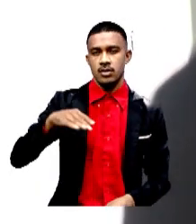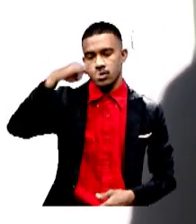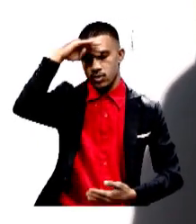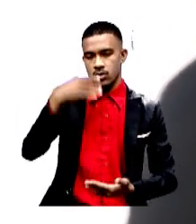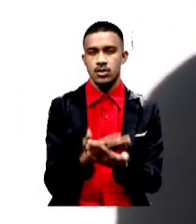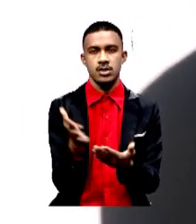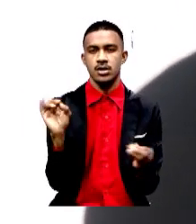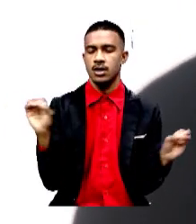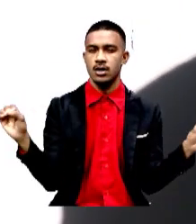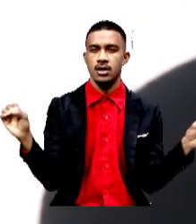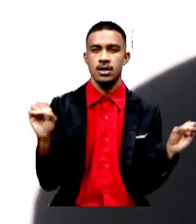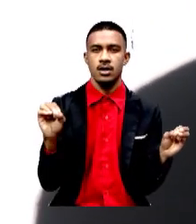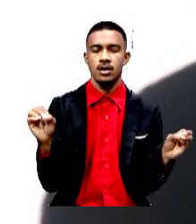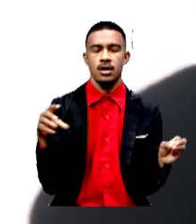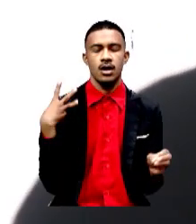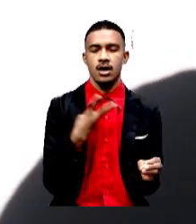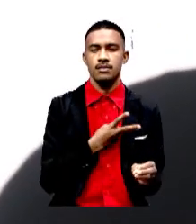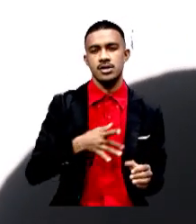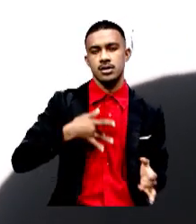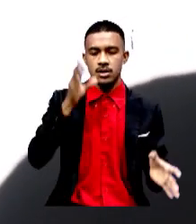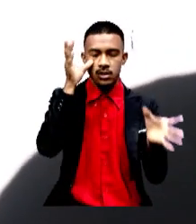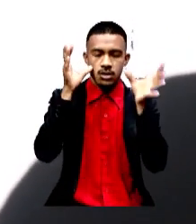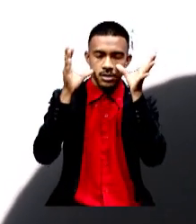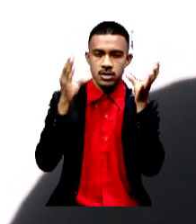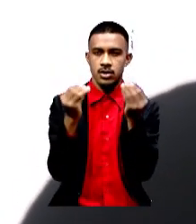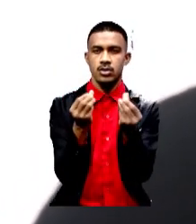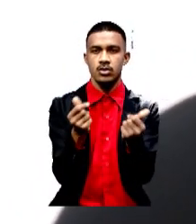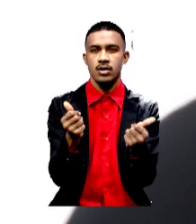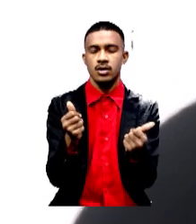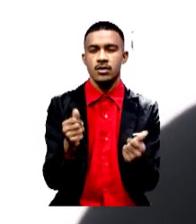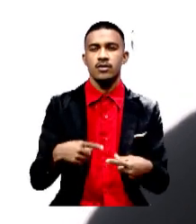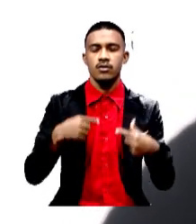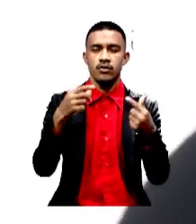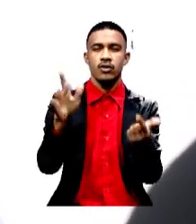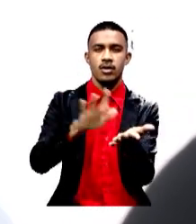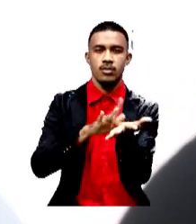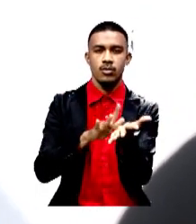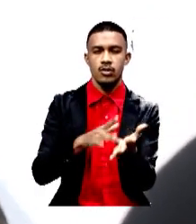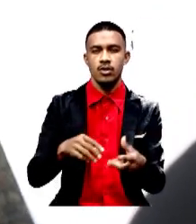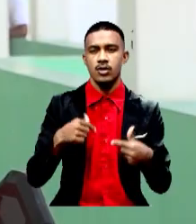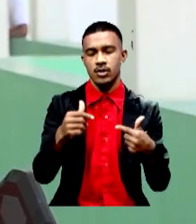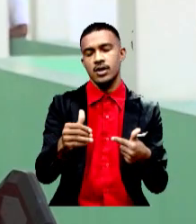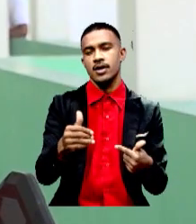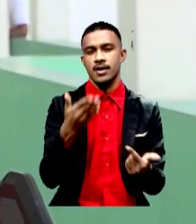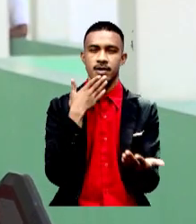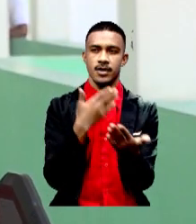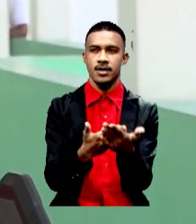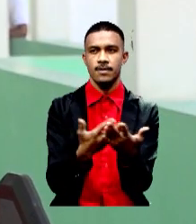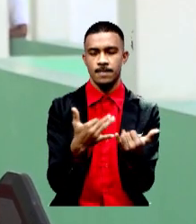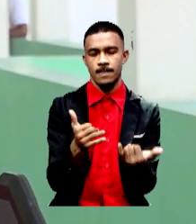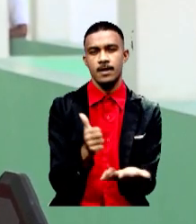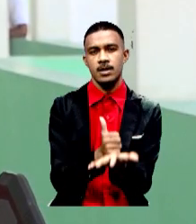san trist tuata sfer kata kai mur ni hem hem mit ni si dia tratamento